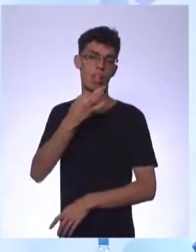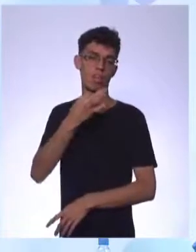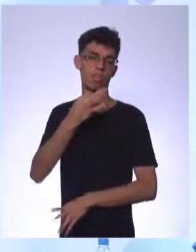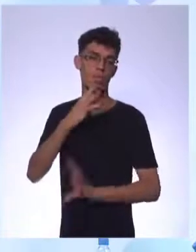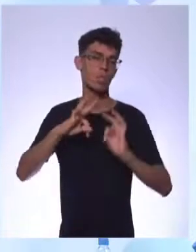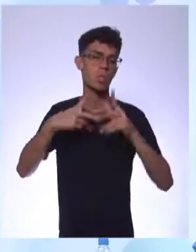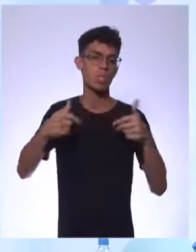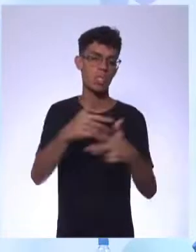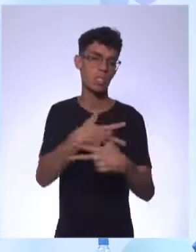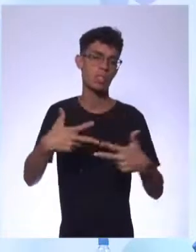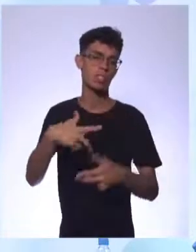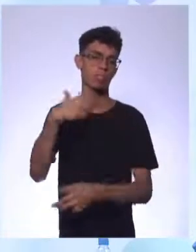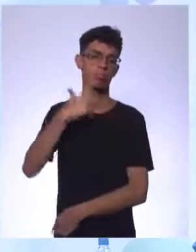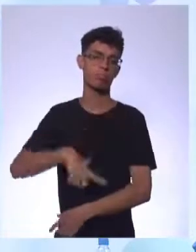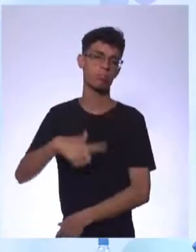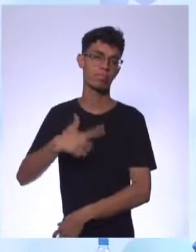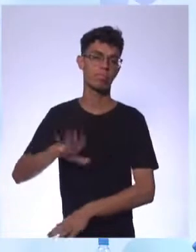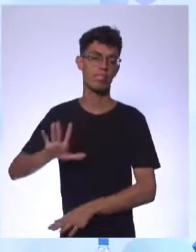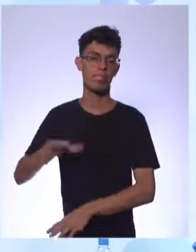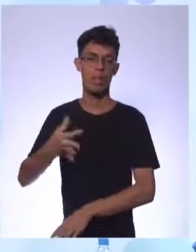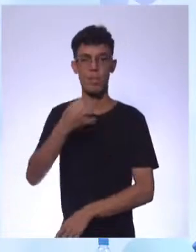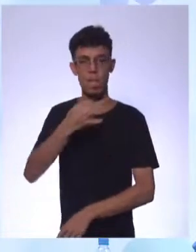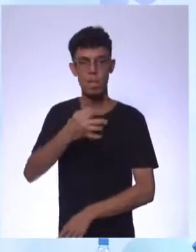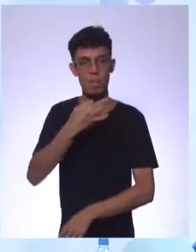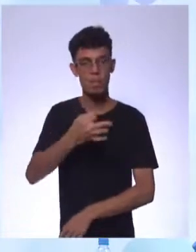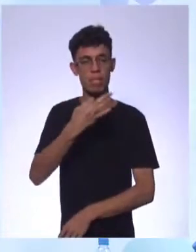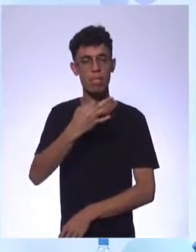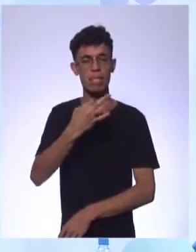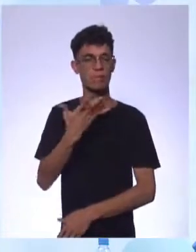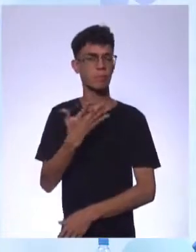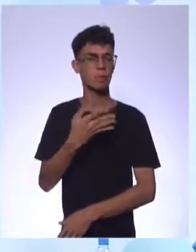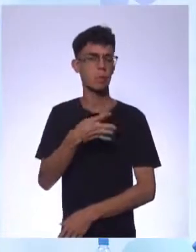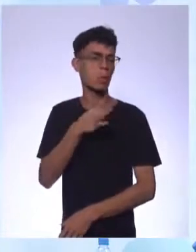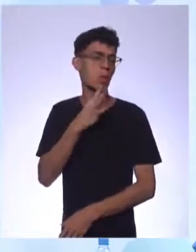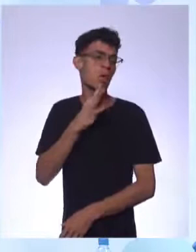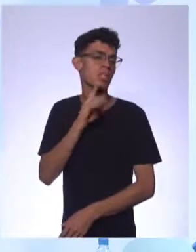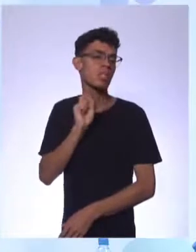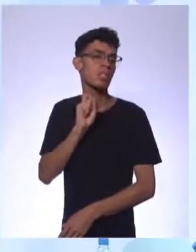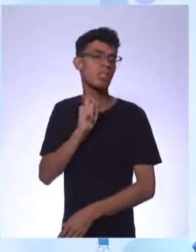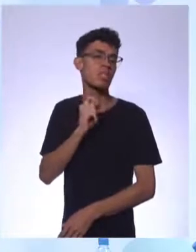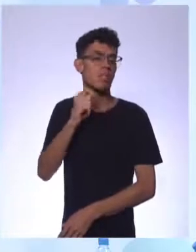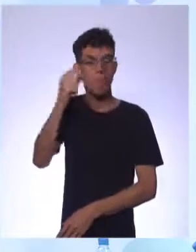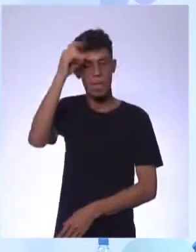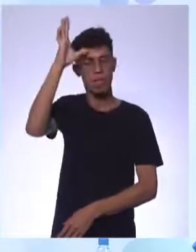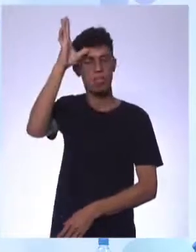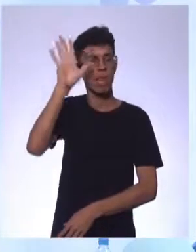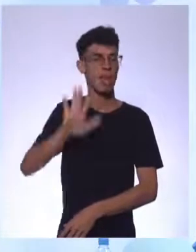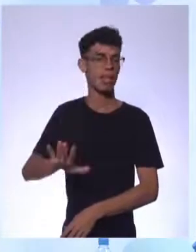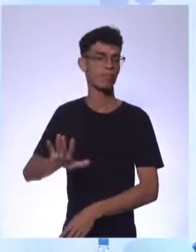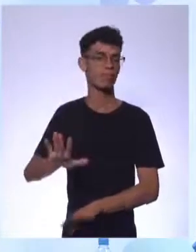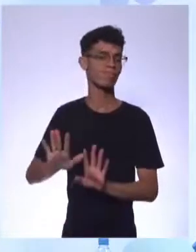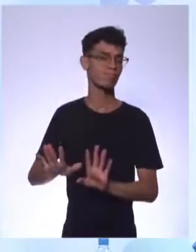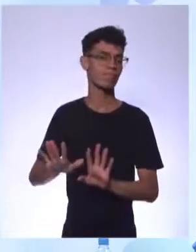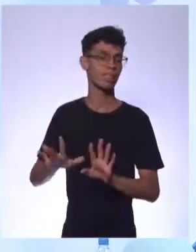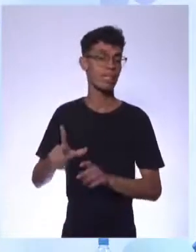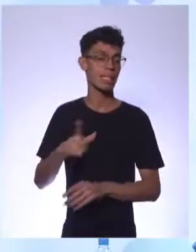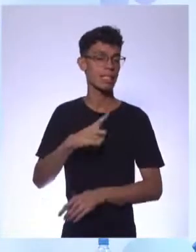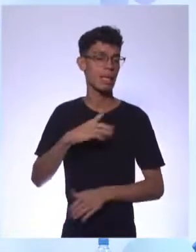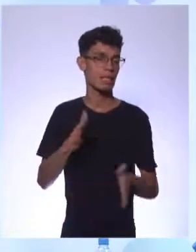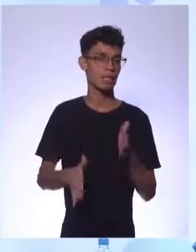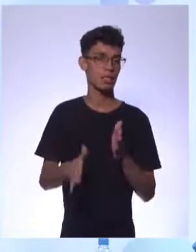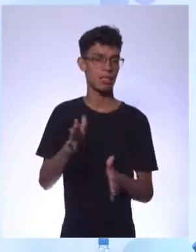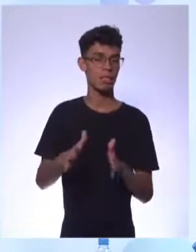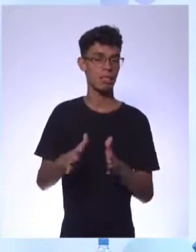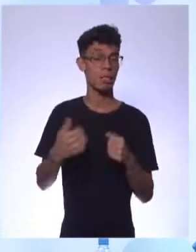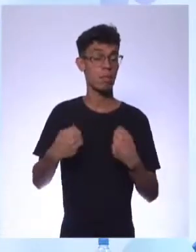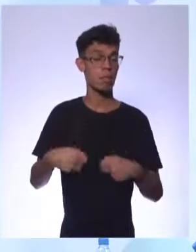pra caramba, né? Opinar sobre tudo. Não reconhecer ignorância em nenhum momento. Nossa, tem momentos que nós precisamos reconhecer. Eu não